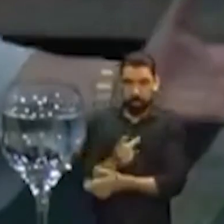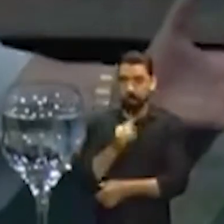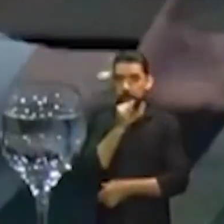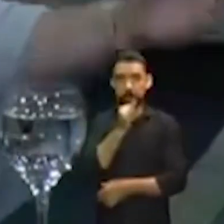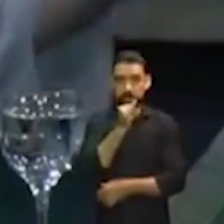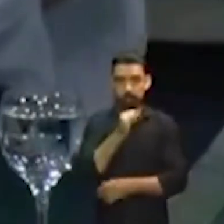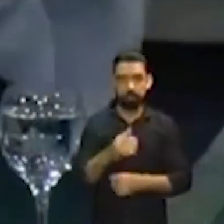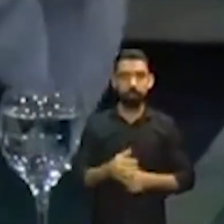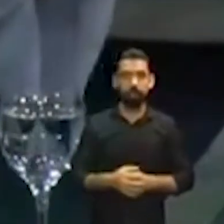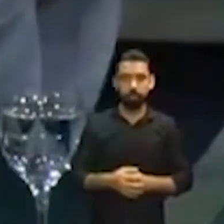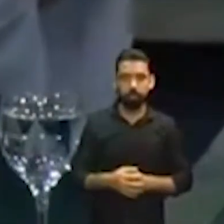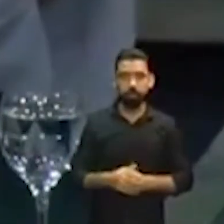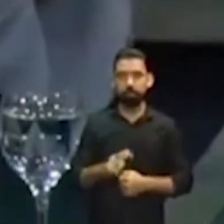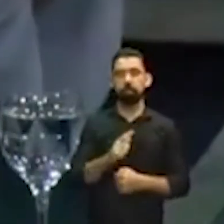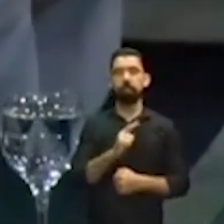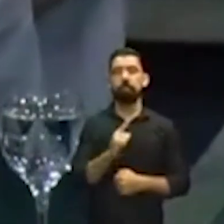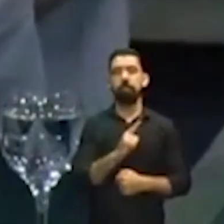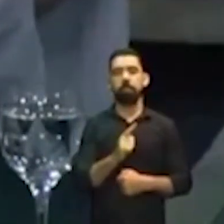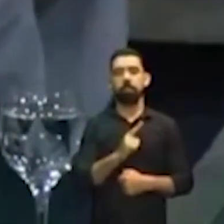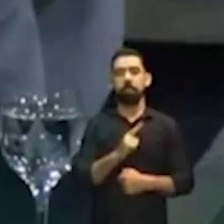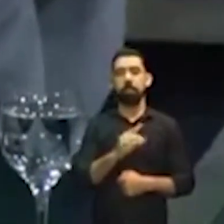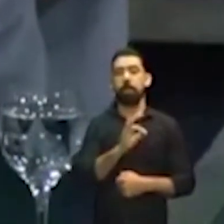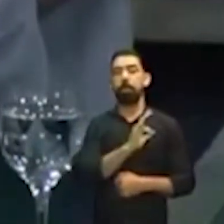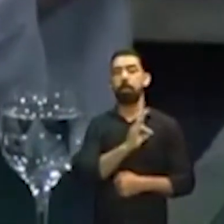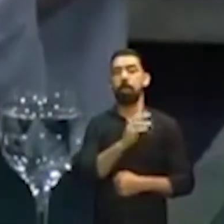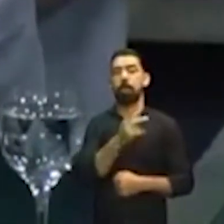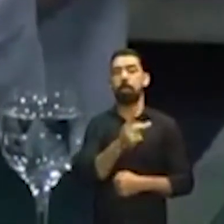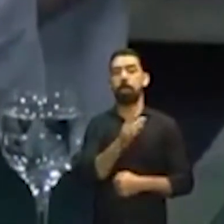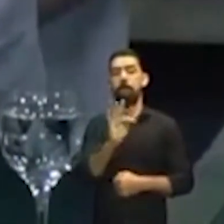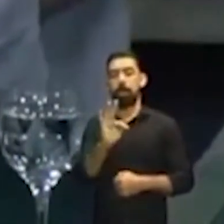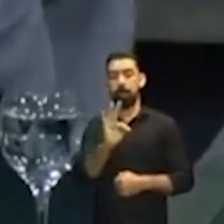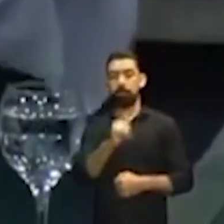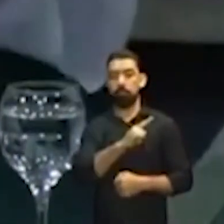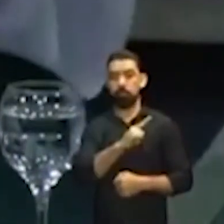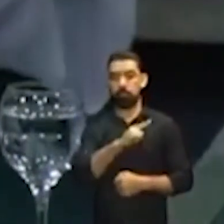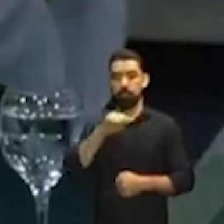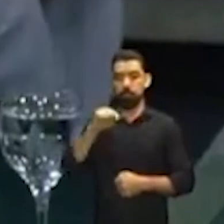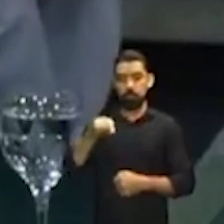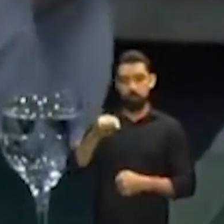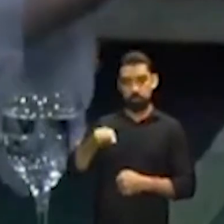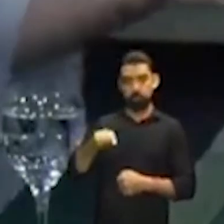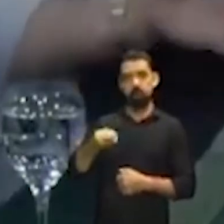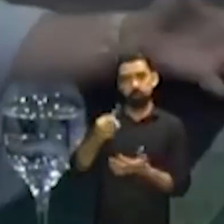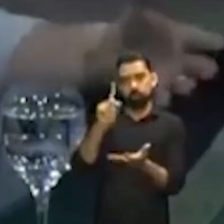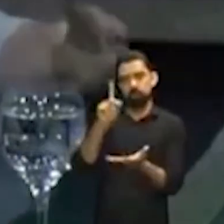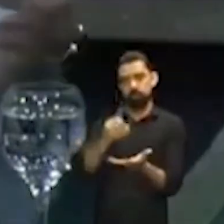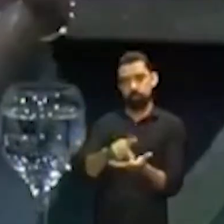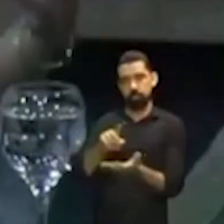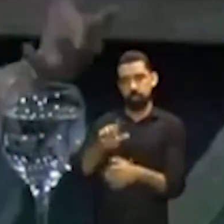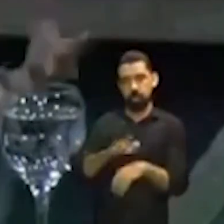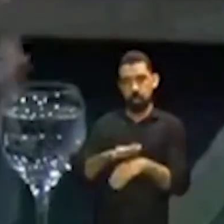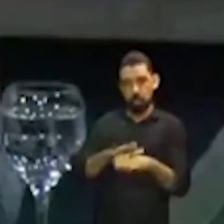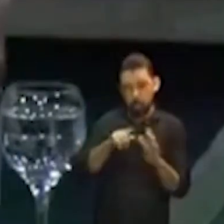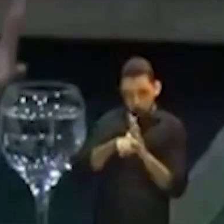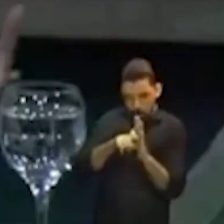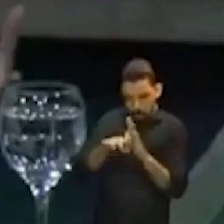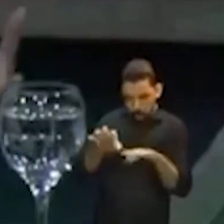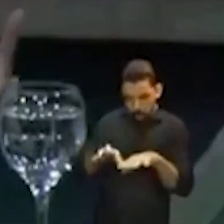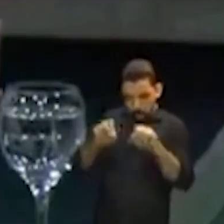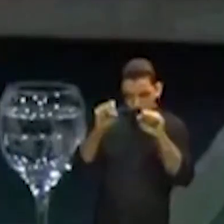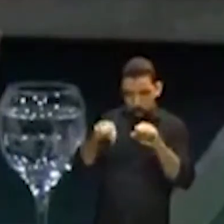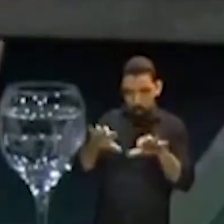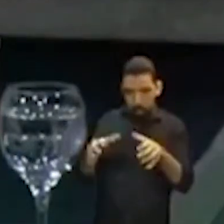do escândalo da nossa gloriosa Polícia Federal, que literalmente está desmascarando um esquema